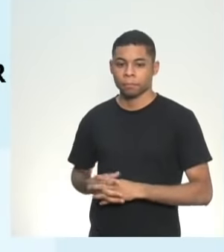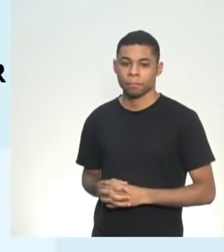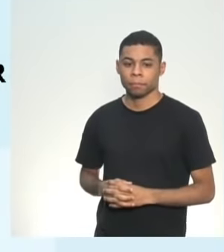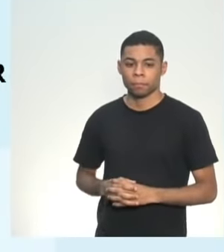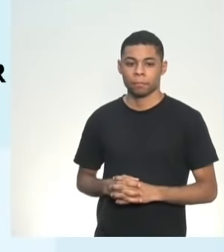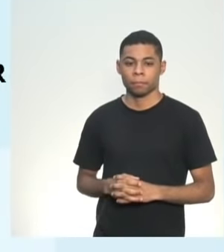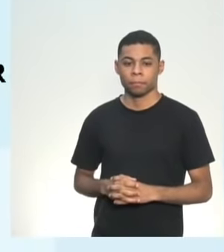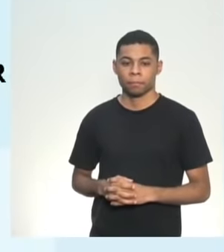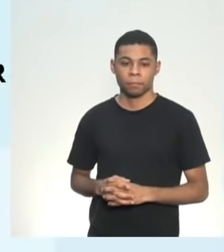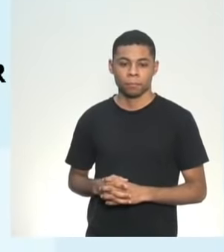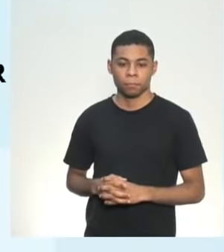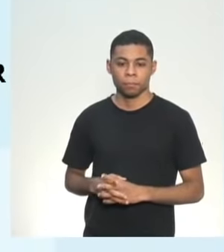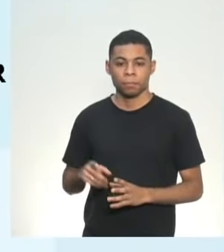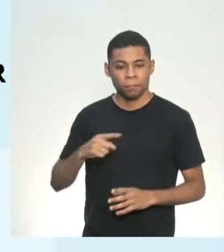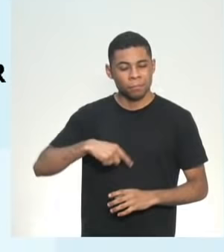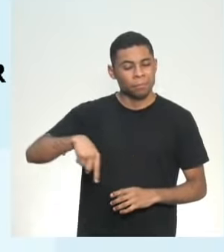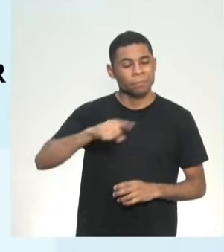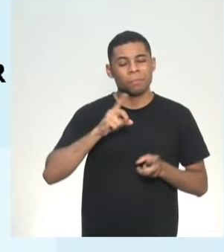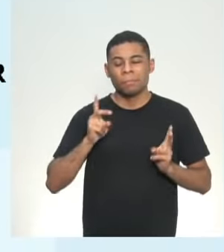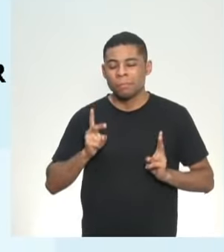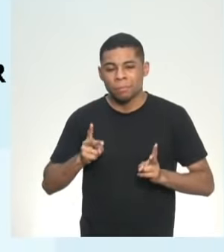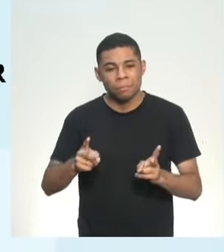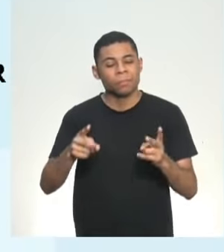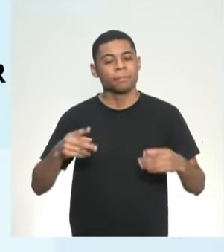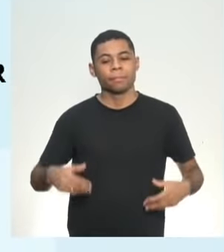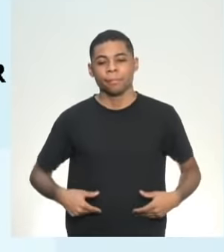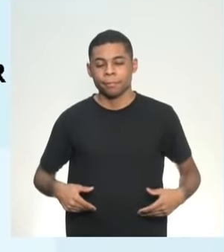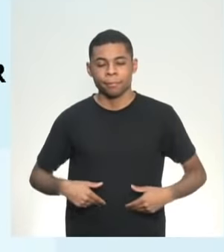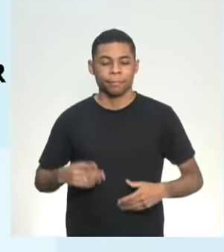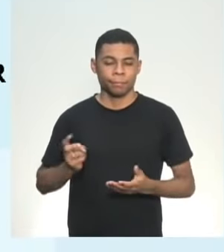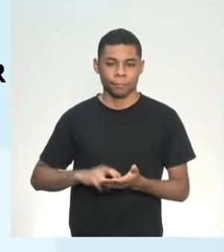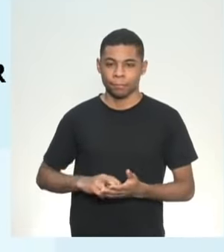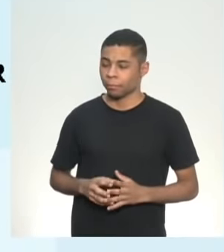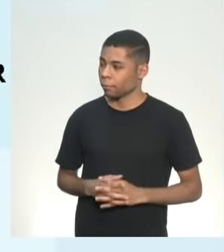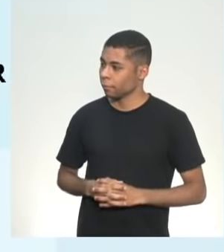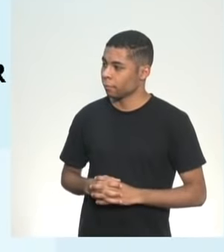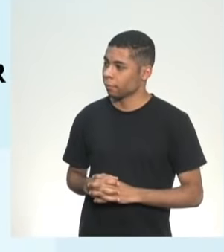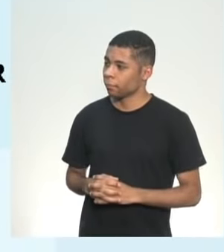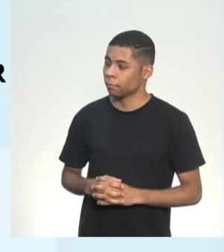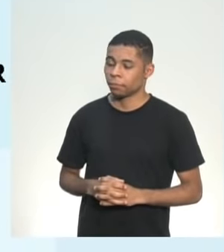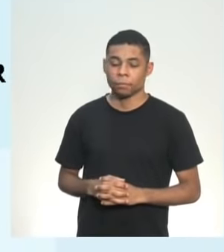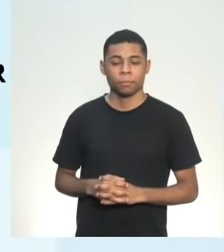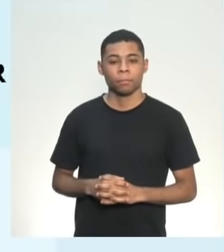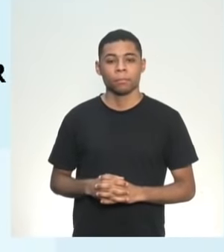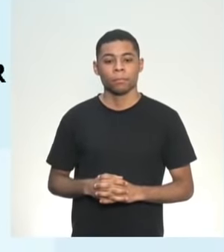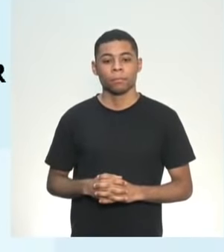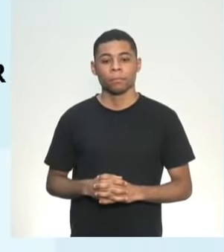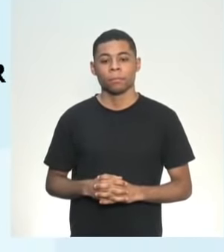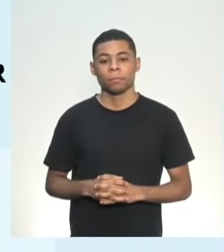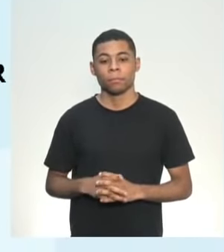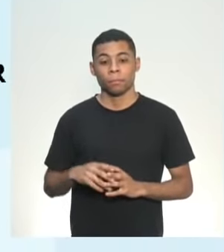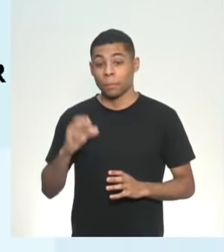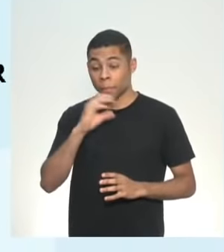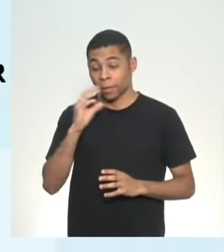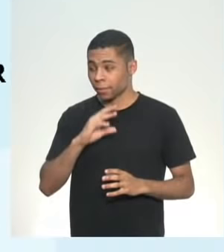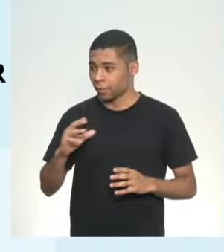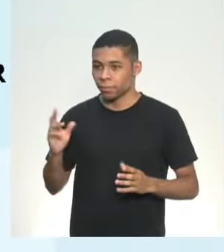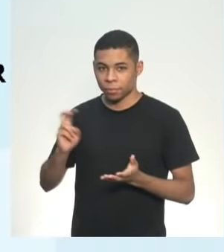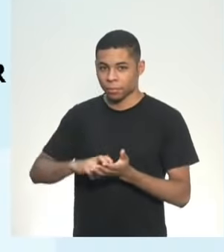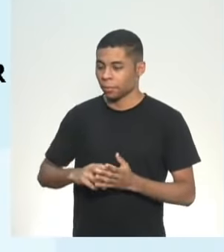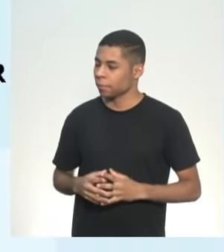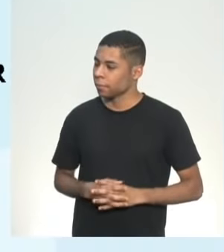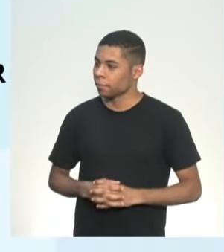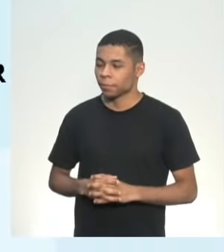só veio ou is rare in the morning a visão estão sempre com pressa de manhã